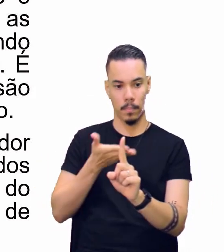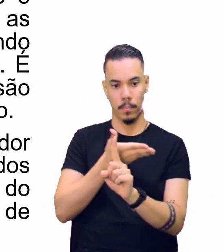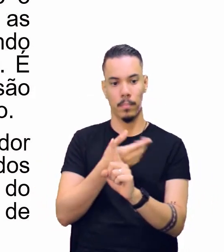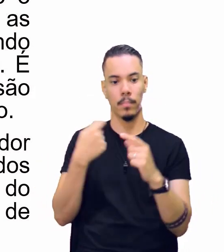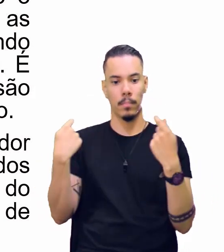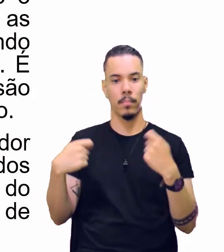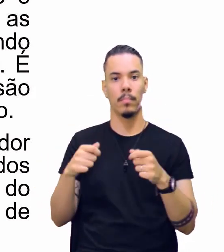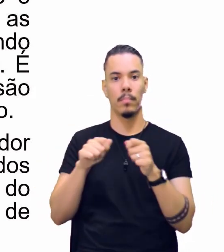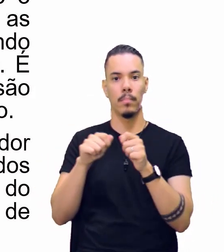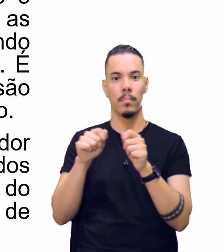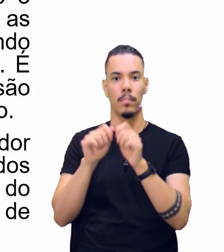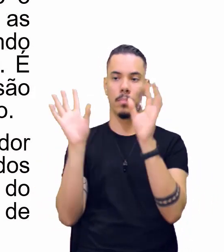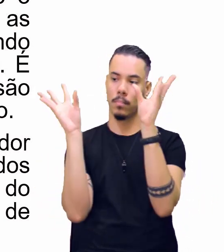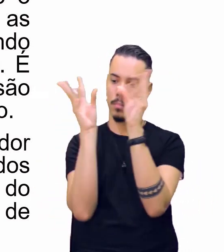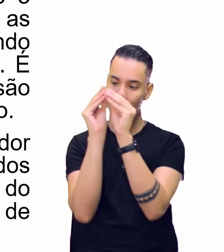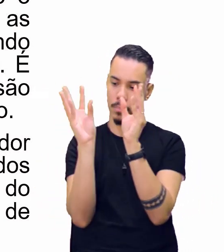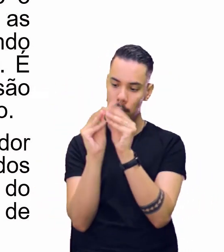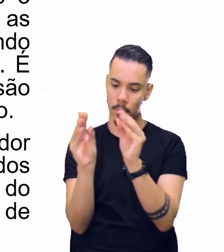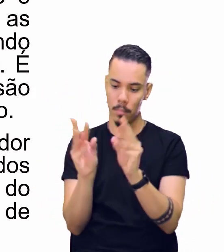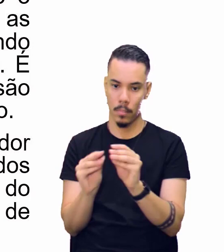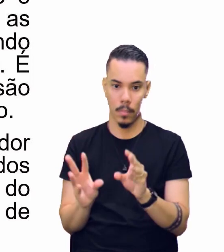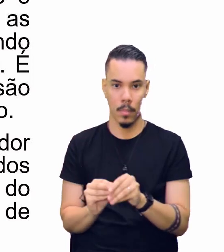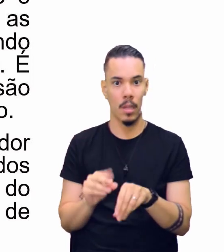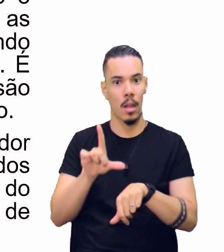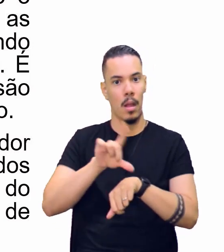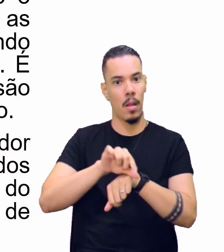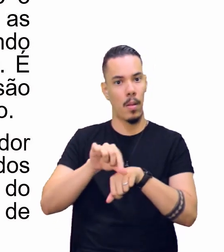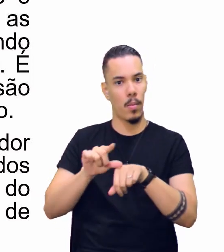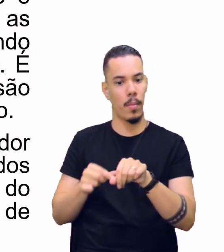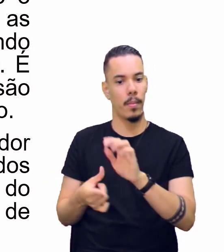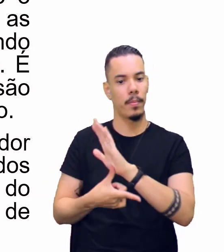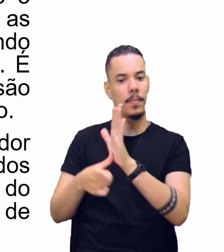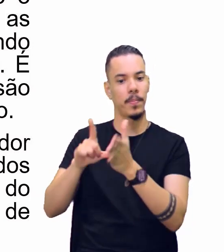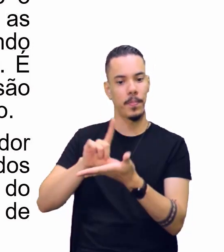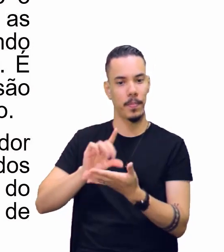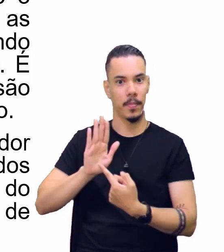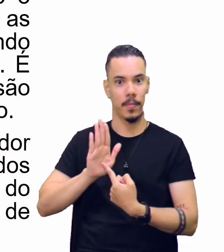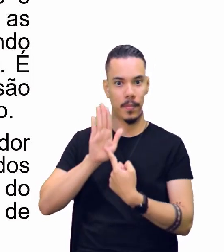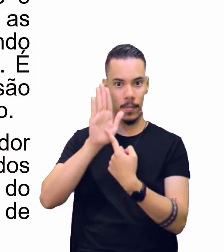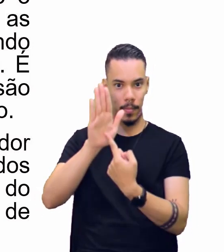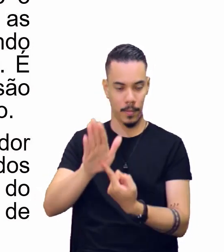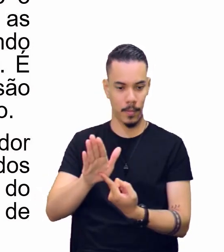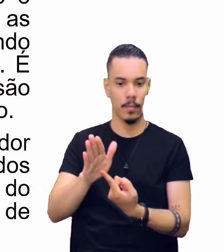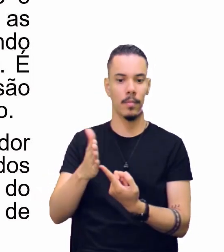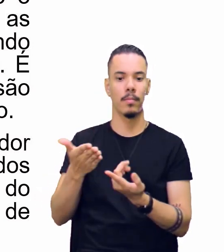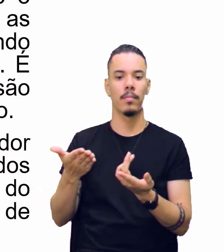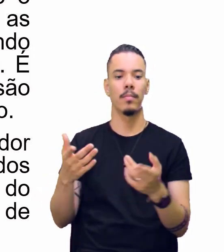uma síntese dos argumentos apresentados pelos